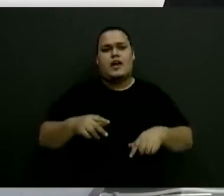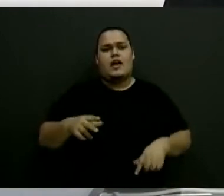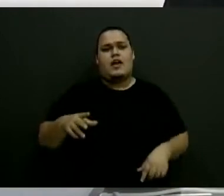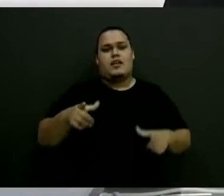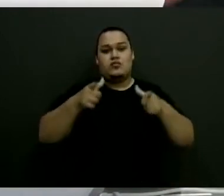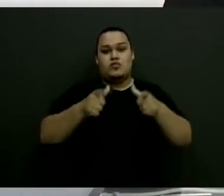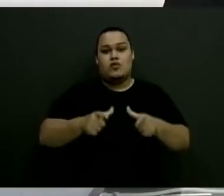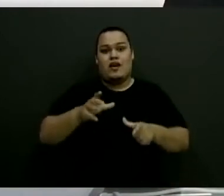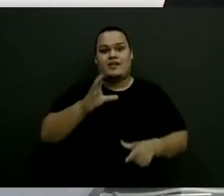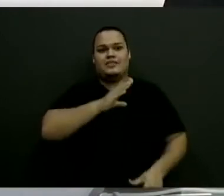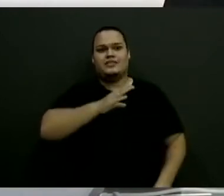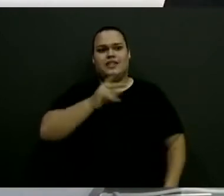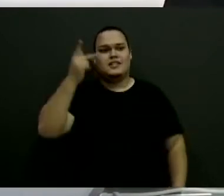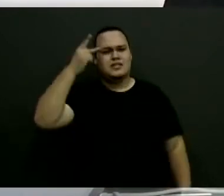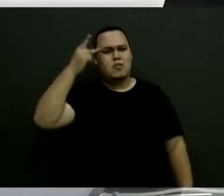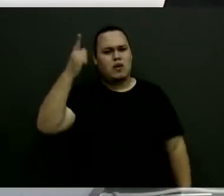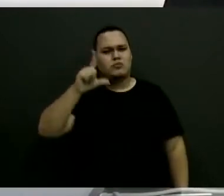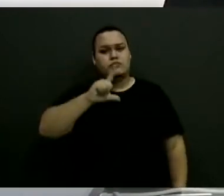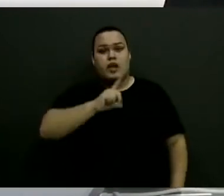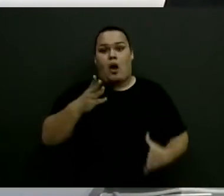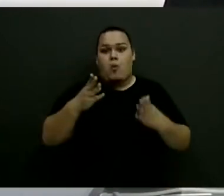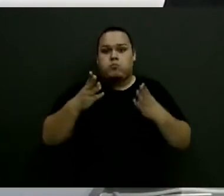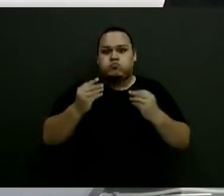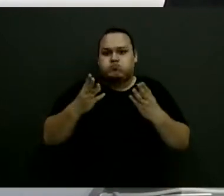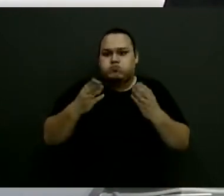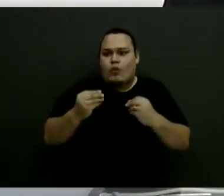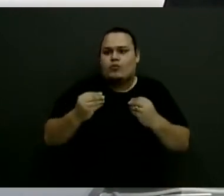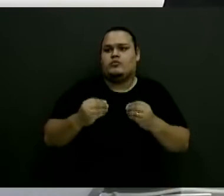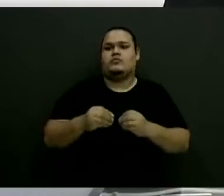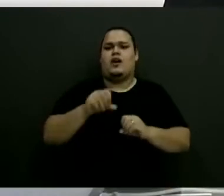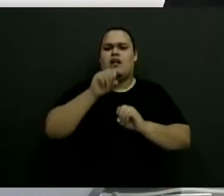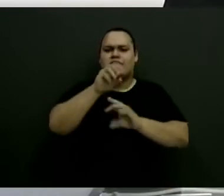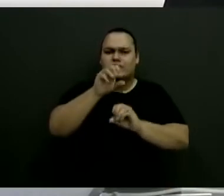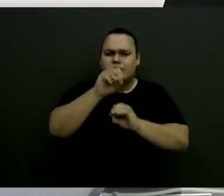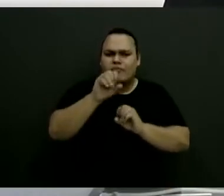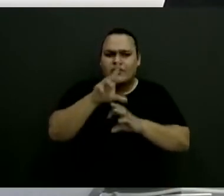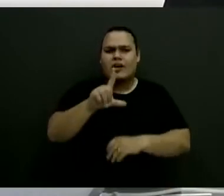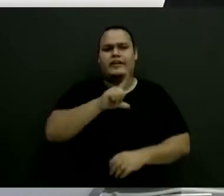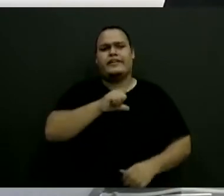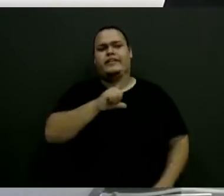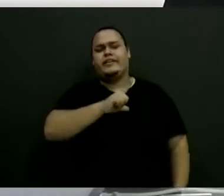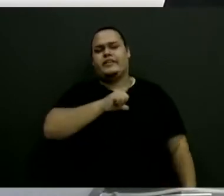estamos enchendo de materiais, os materiais do trilho, colocando livros, colocando